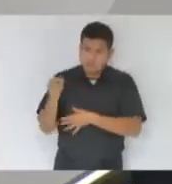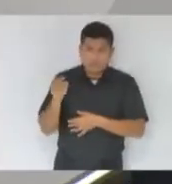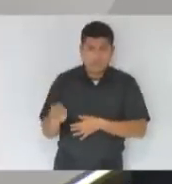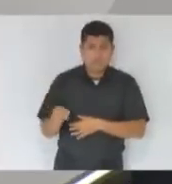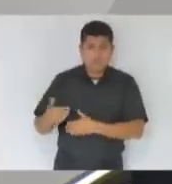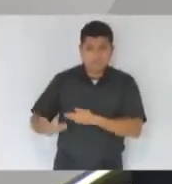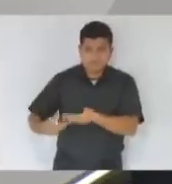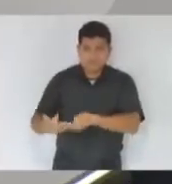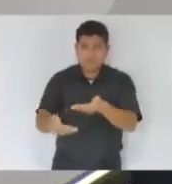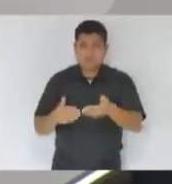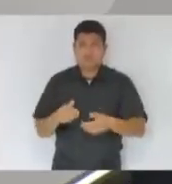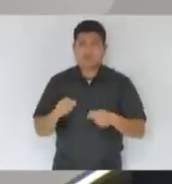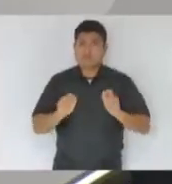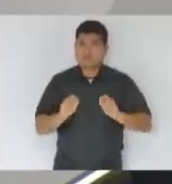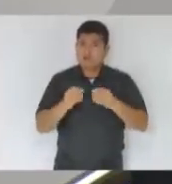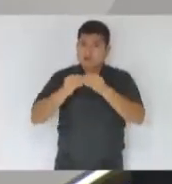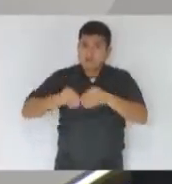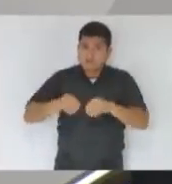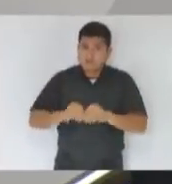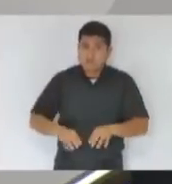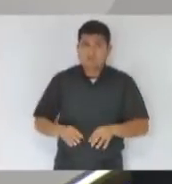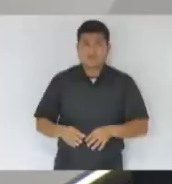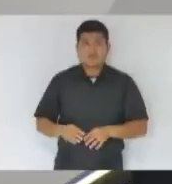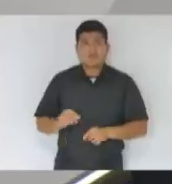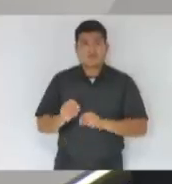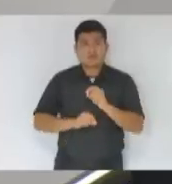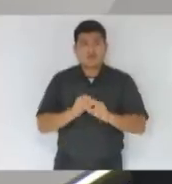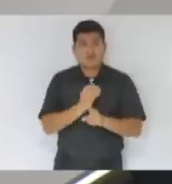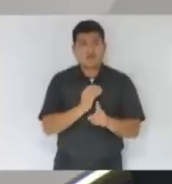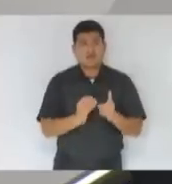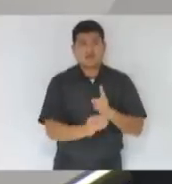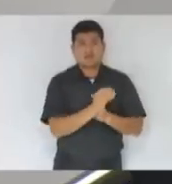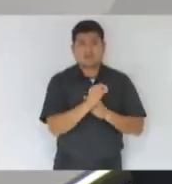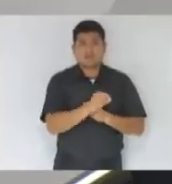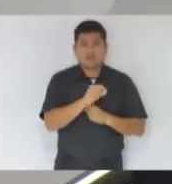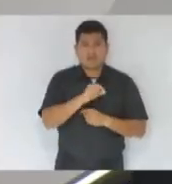ser prejudicada com fechamento, mas também existe uma comunidade que está reclamando odor.